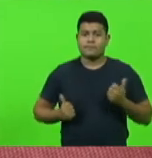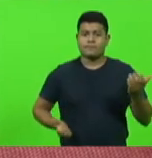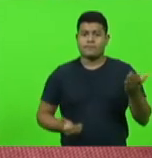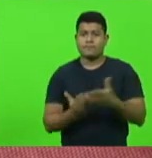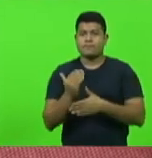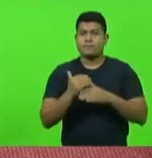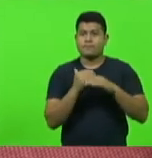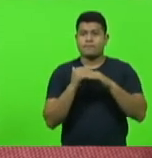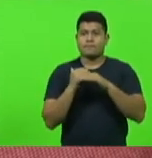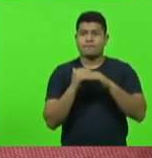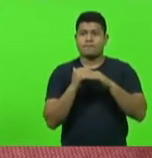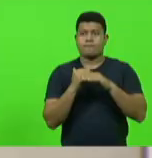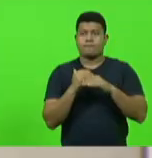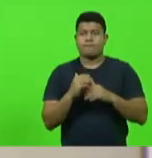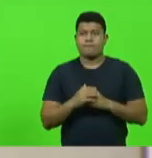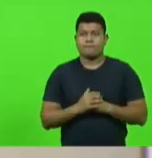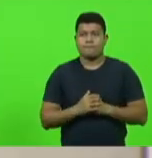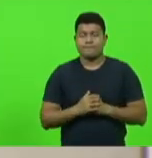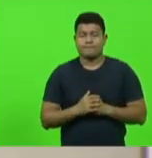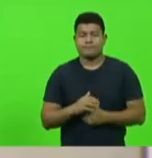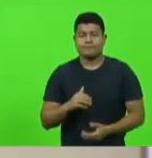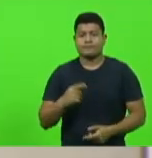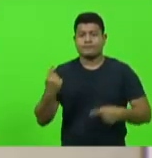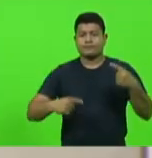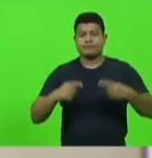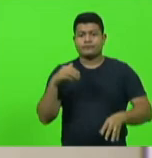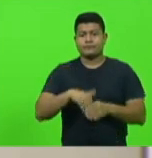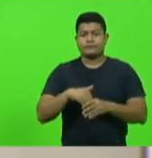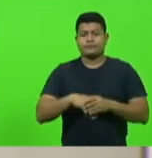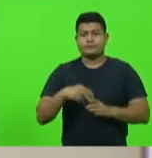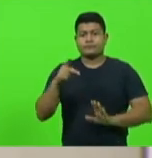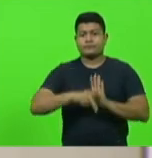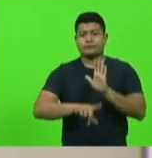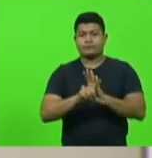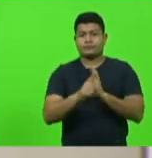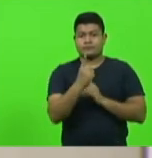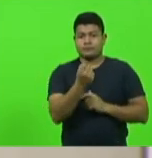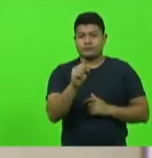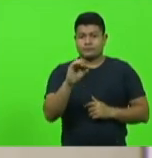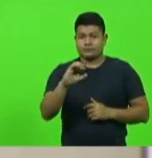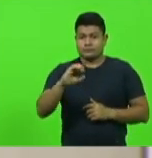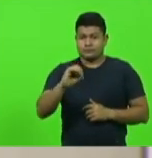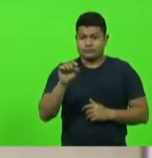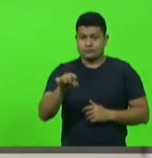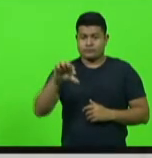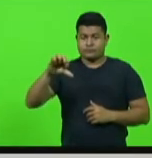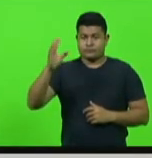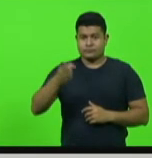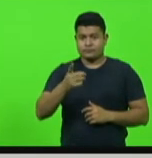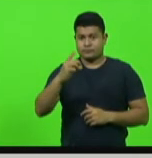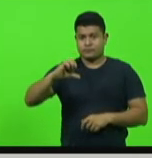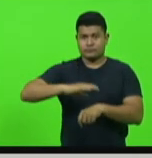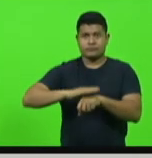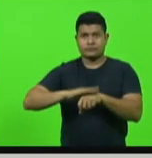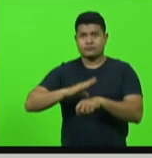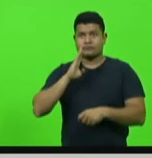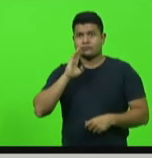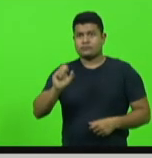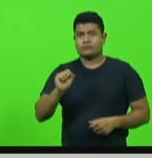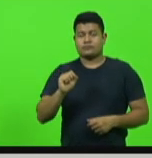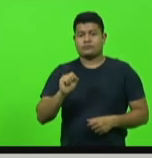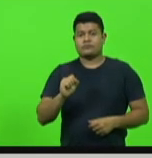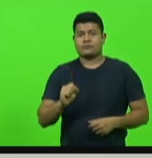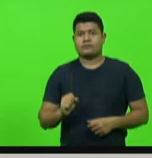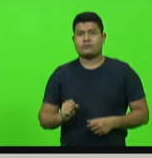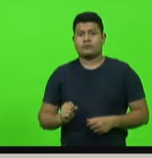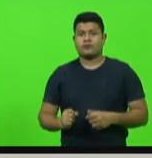Aprovado por unanimidade. Discussão e votação em turno único do projeto de lei 180.9/2019, autor deputado Bruno Souza, define